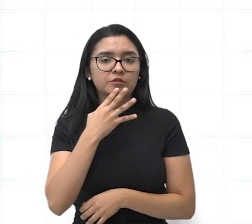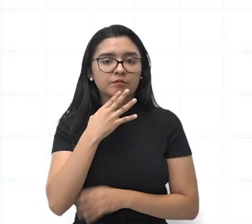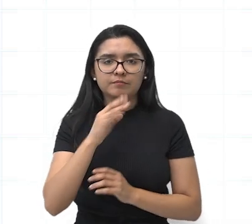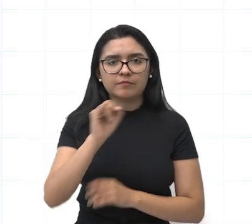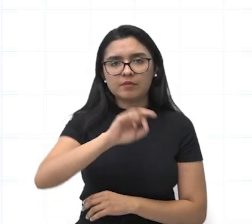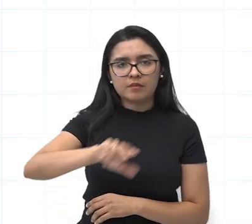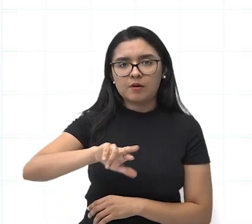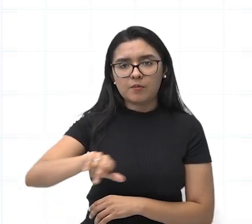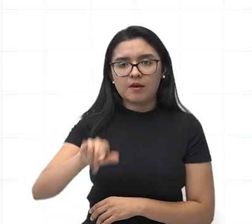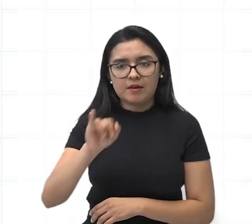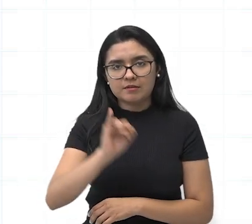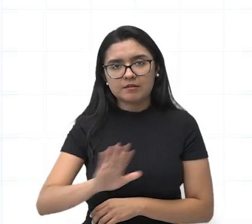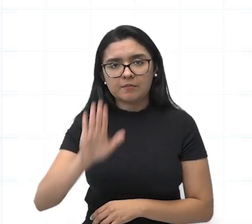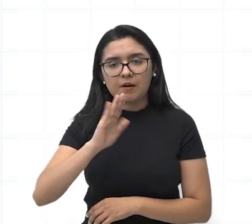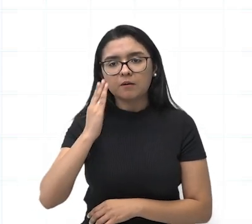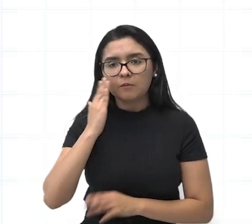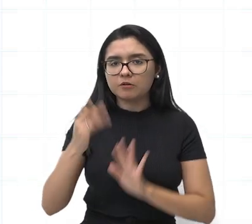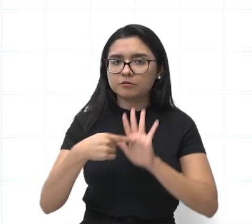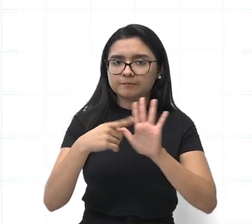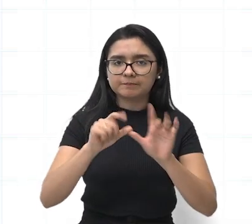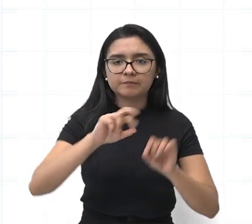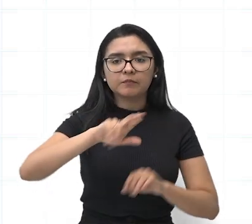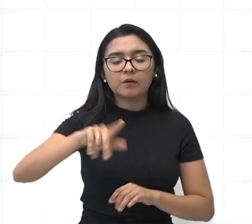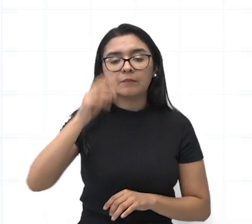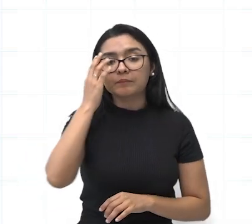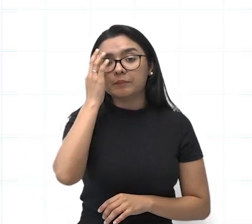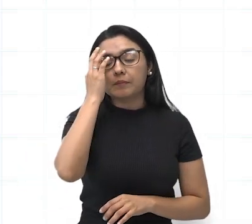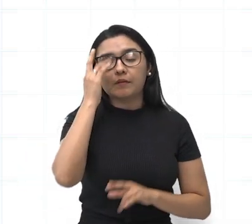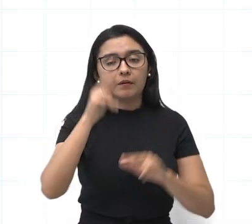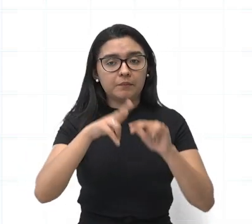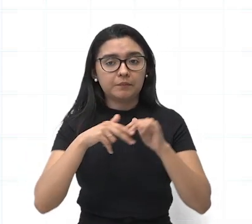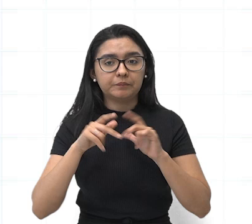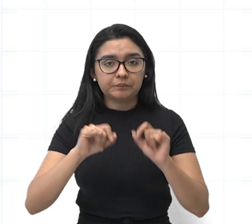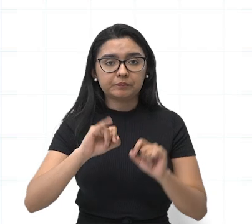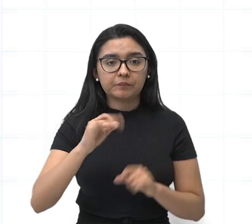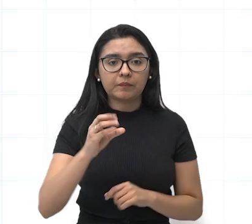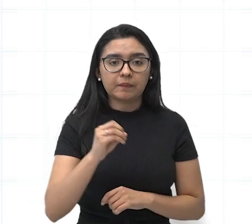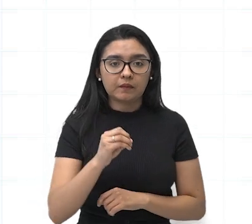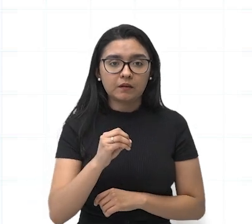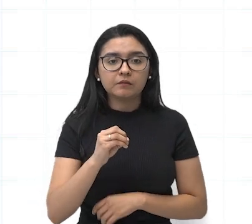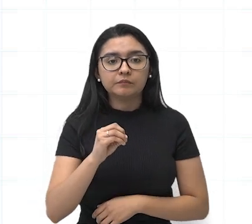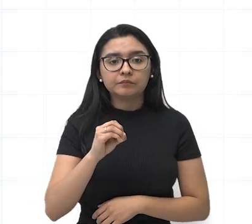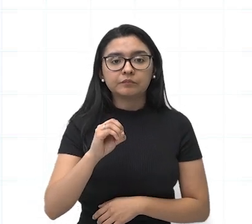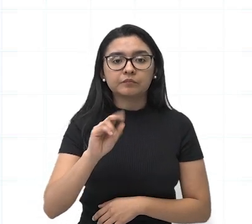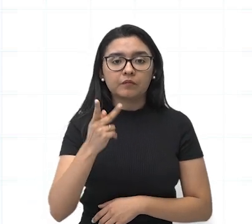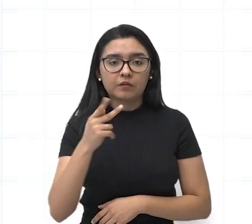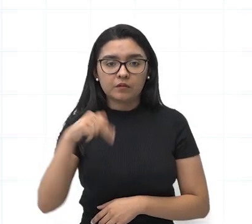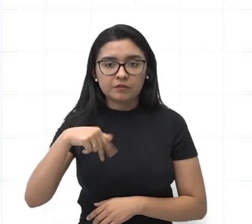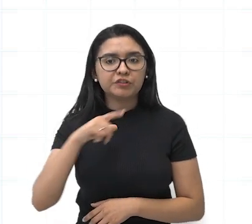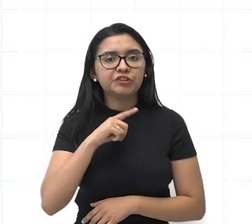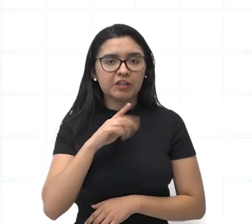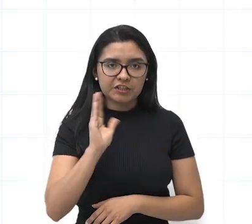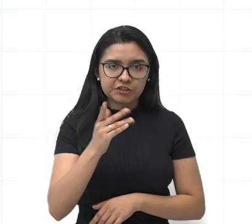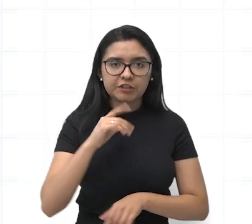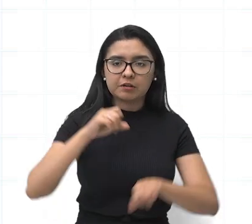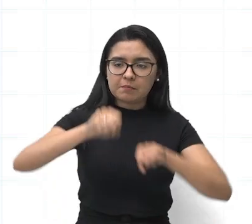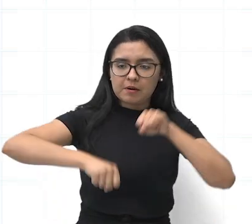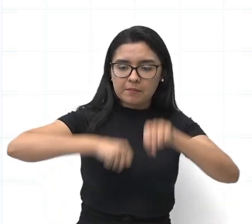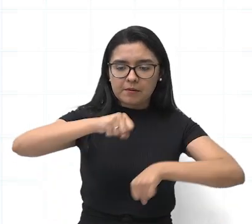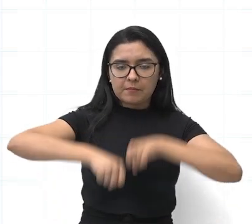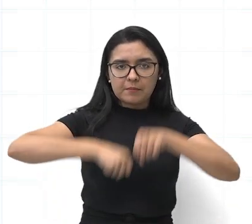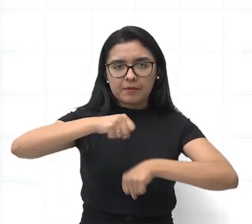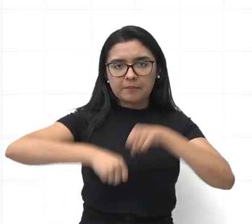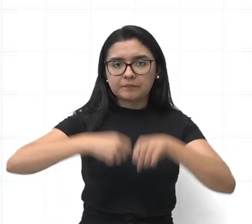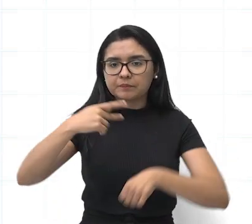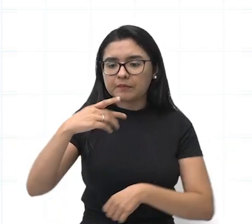que está na imagem, porque essa criada pelo John Kemp, ela já tinha os pedais, tá? E